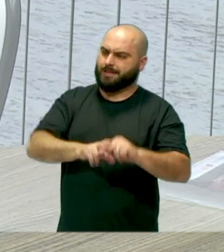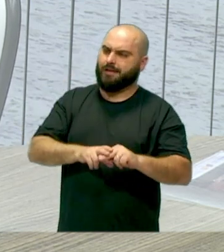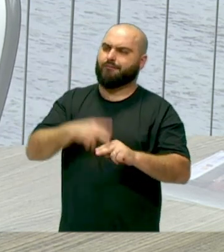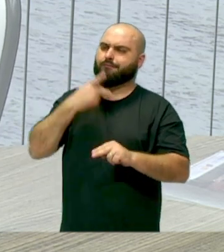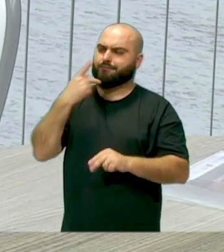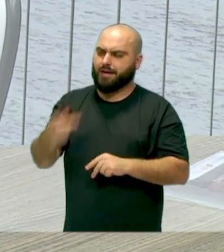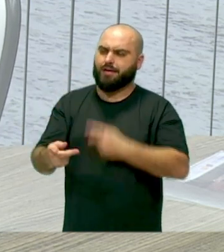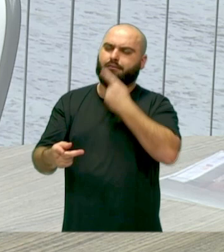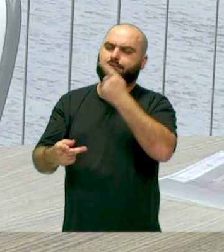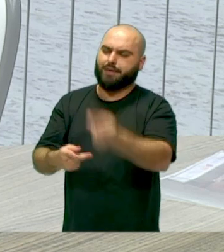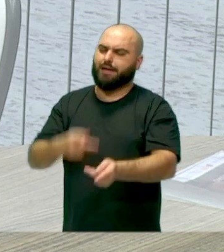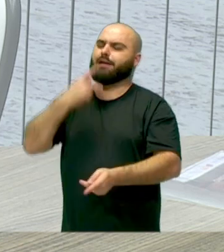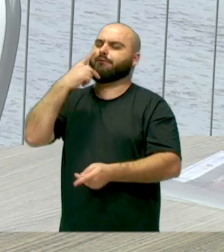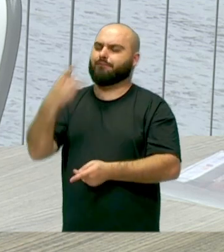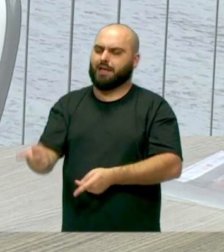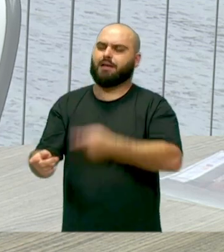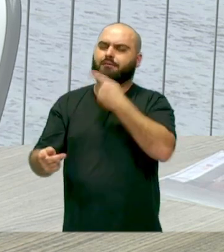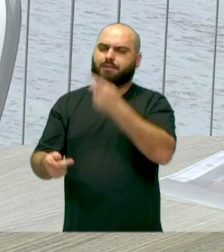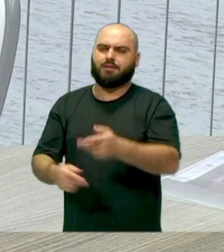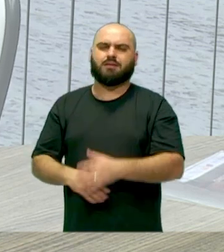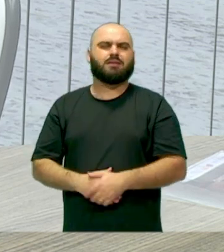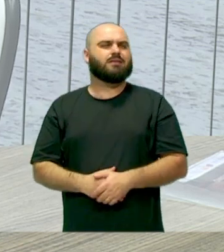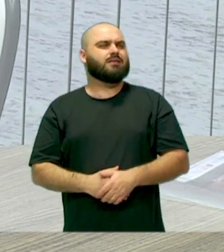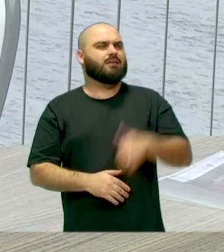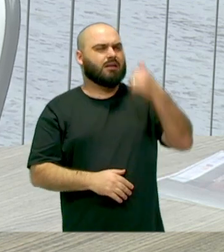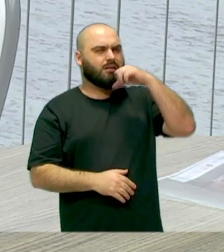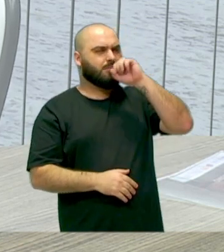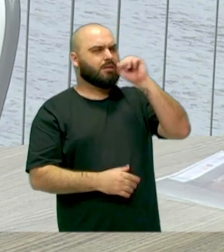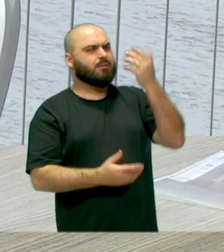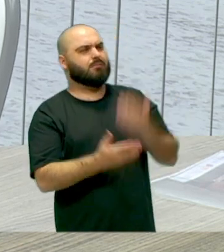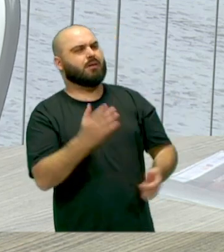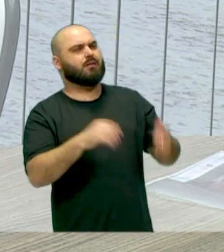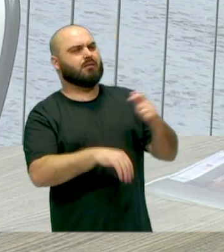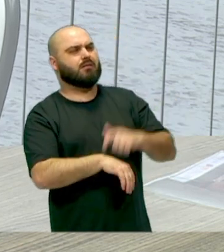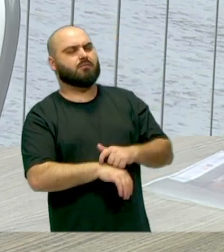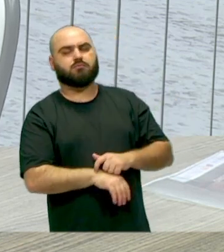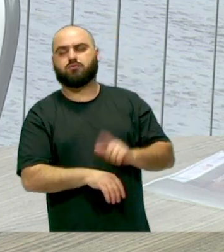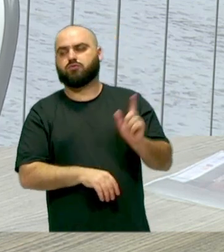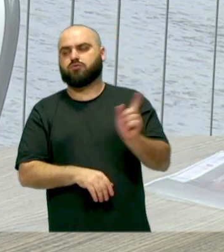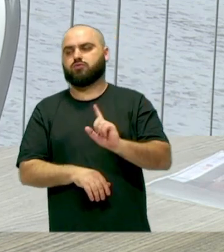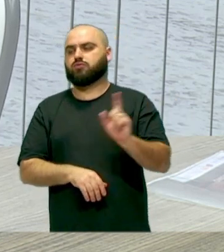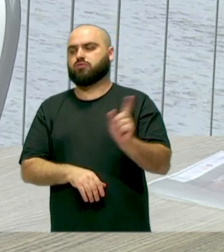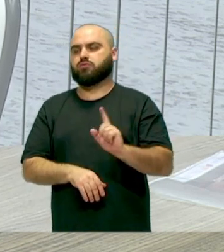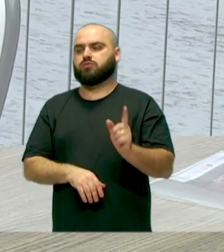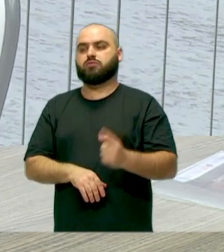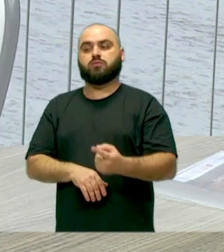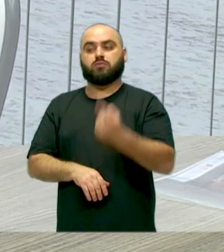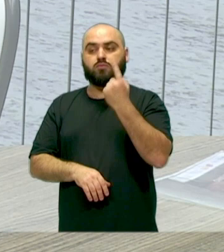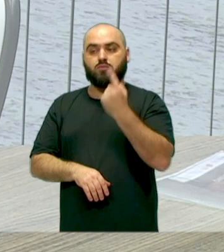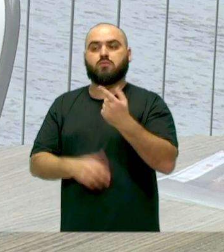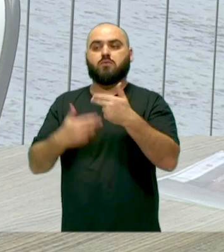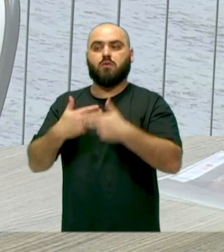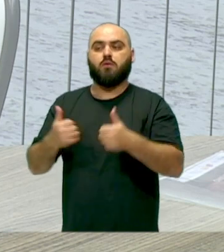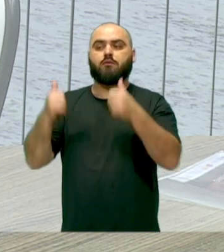falava. Ai, mãe, estás perdendo tempo, mãe? Não, alguma coisa vai